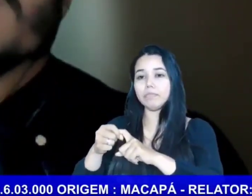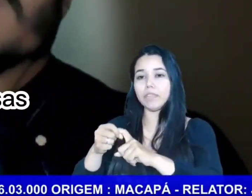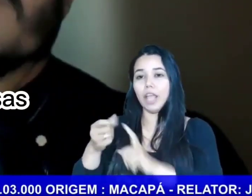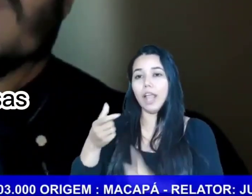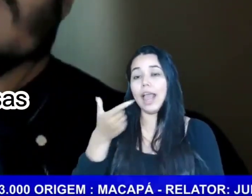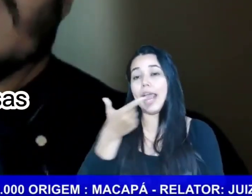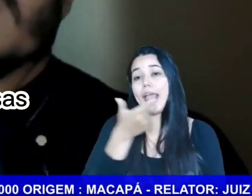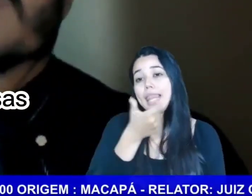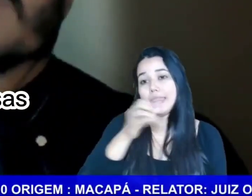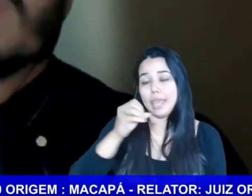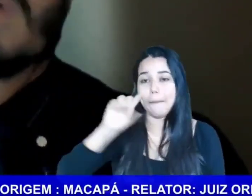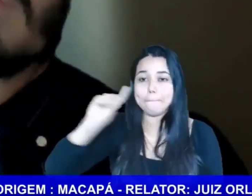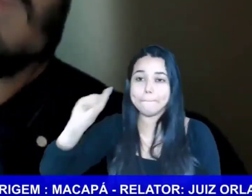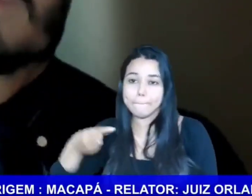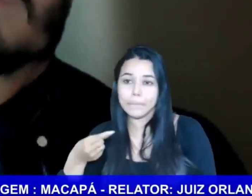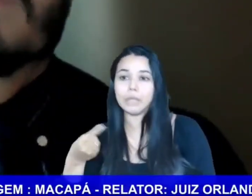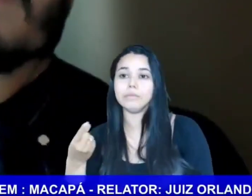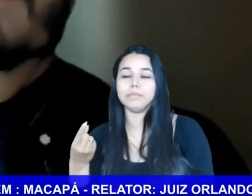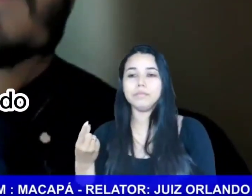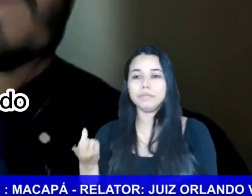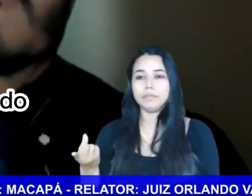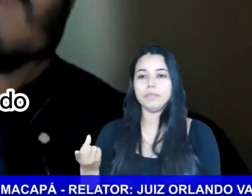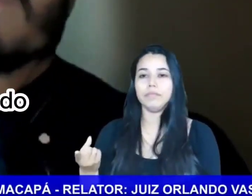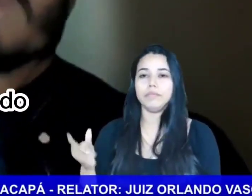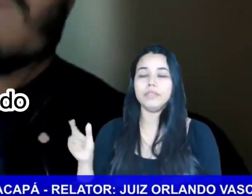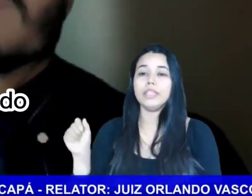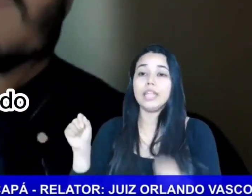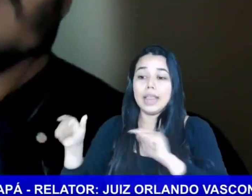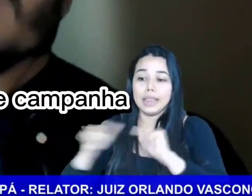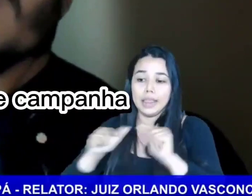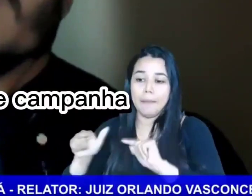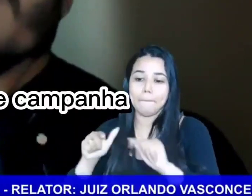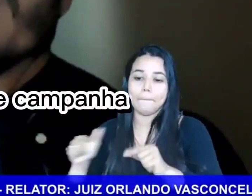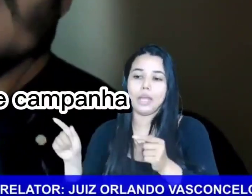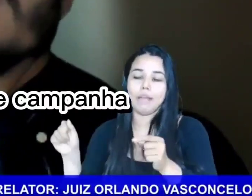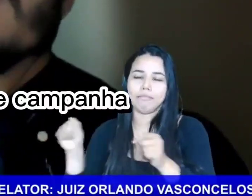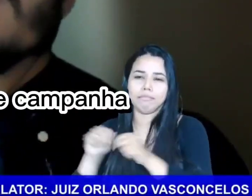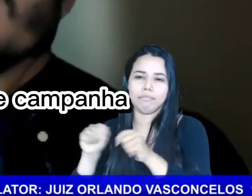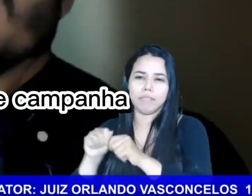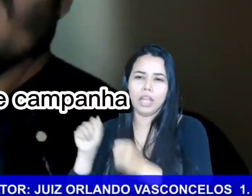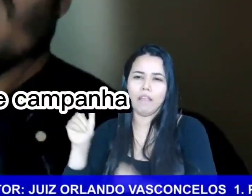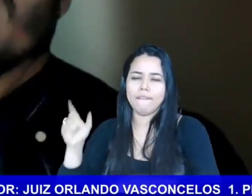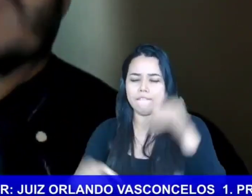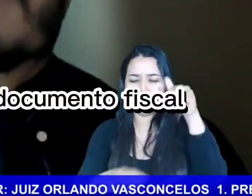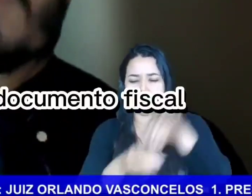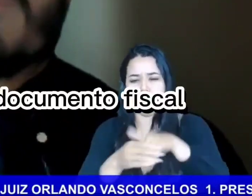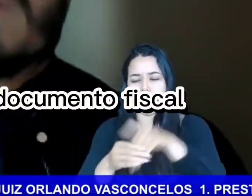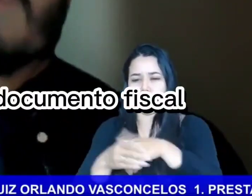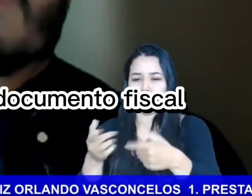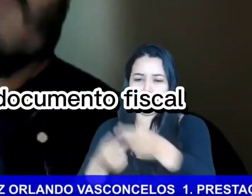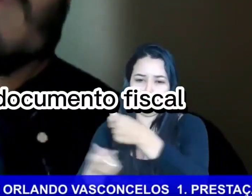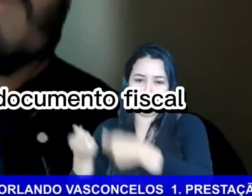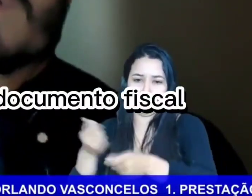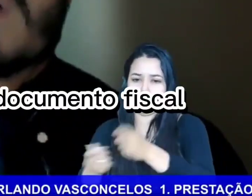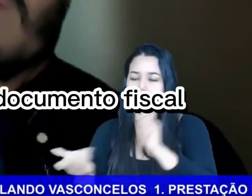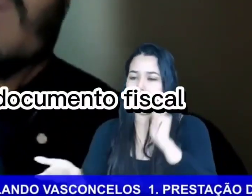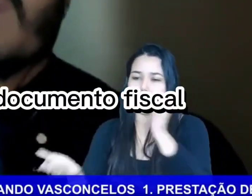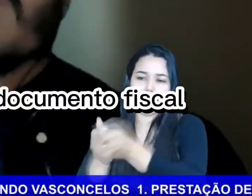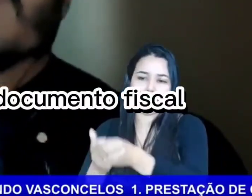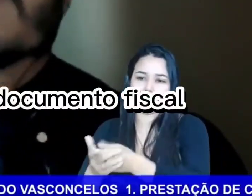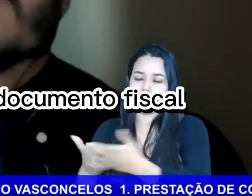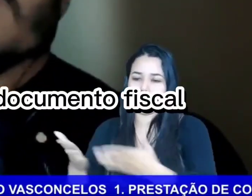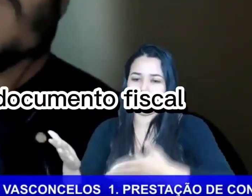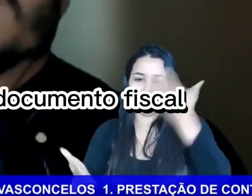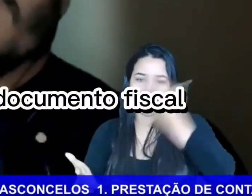10.250, referente às despesas efetuadas com recurso do Fundo Especial de Financiamento de Campanha e não comprovados por meio